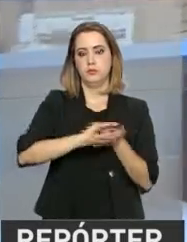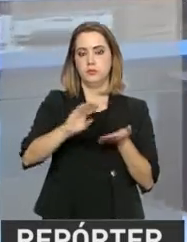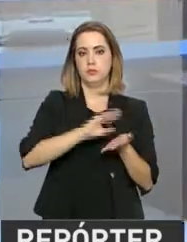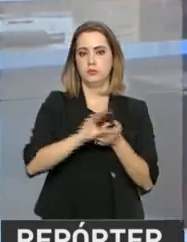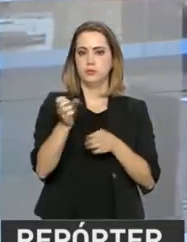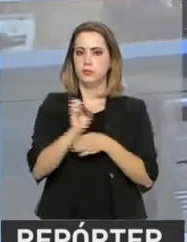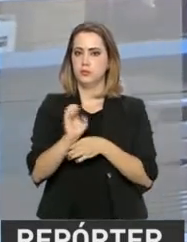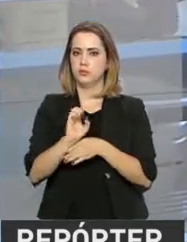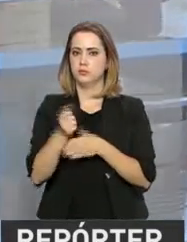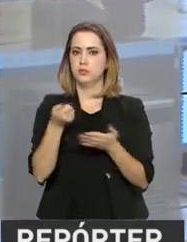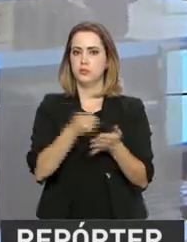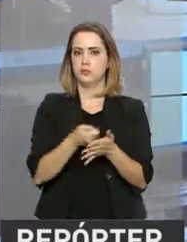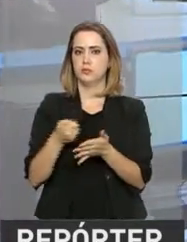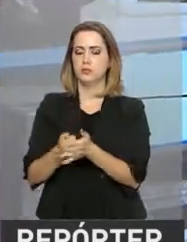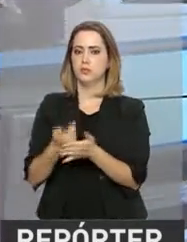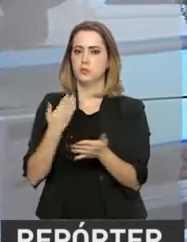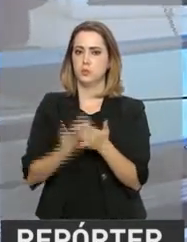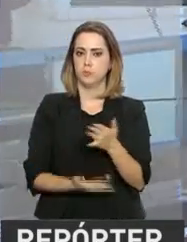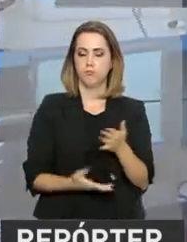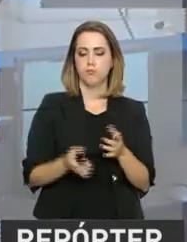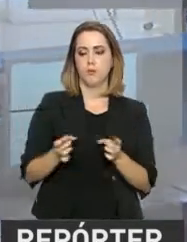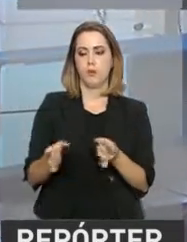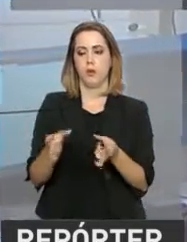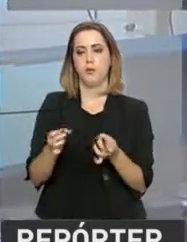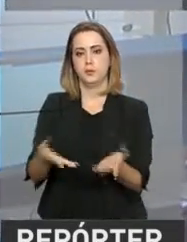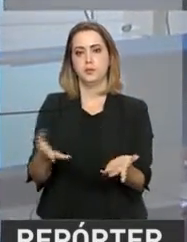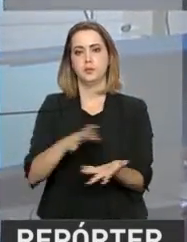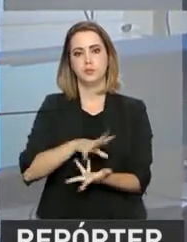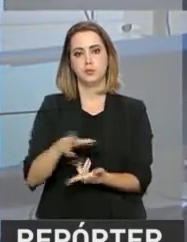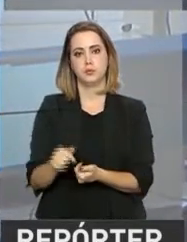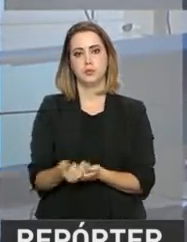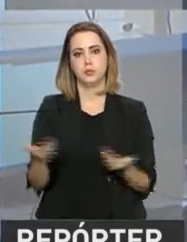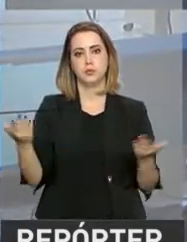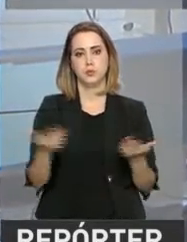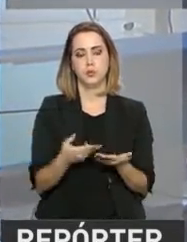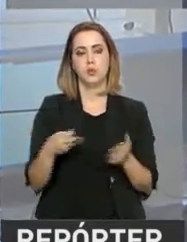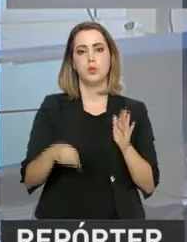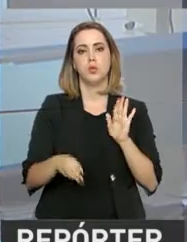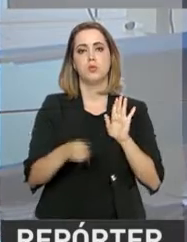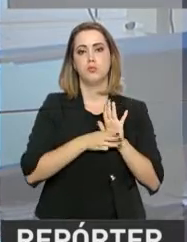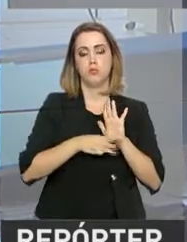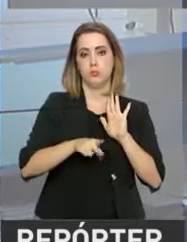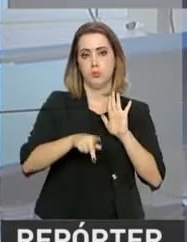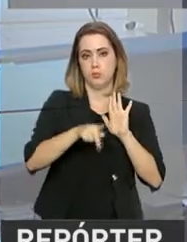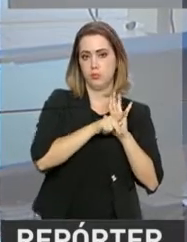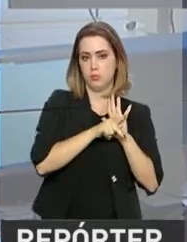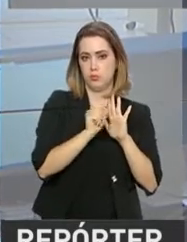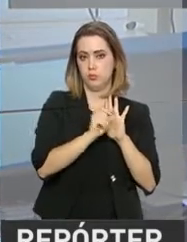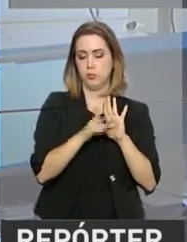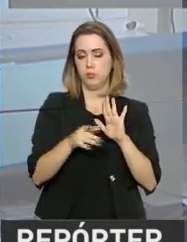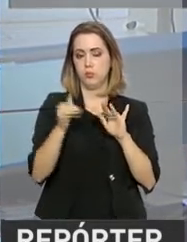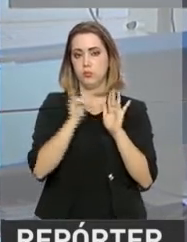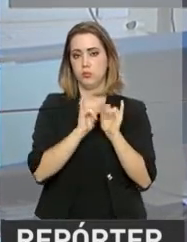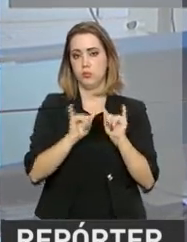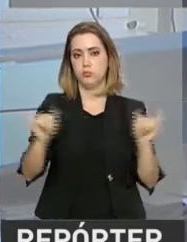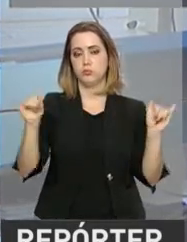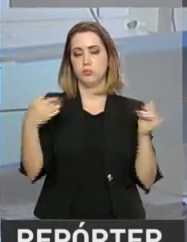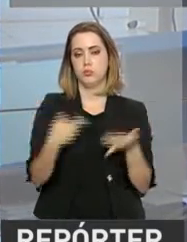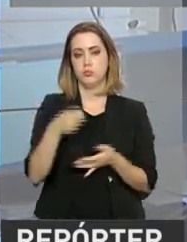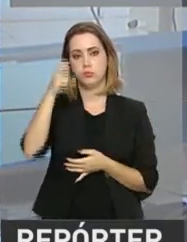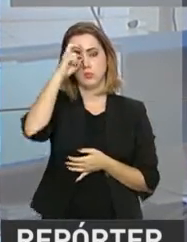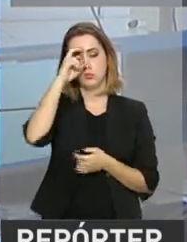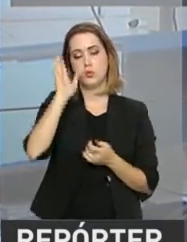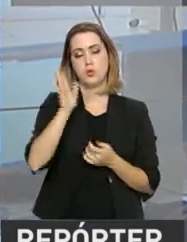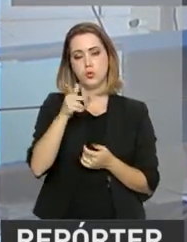para compensar perdas com as exportações. Uma medida provisória editada pelo governo federal nesta quinta-feira já vale como lei, mas tem de